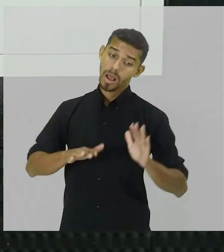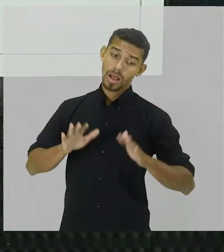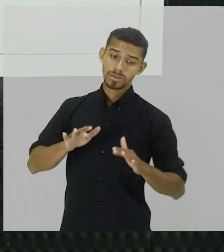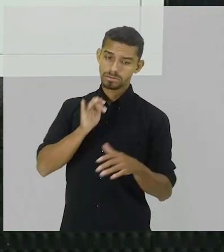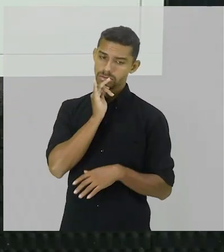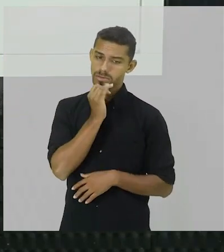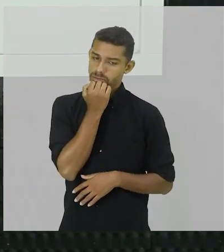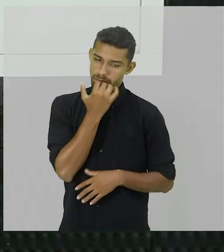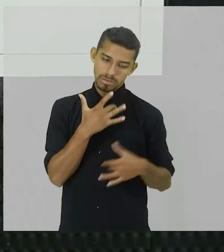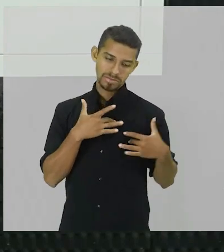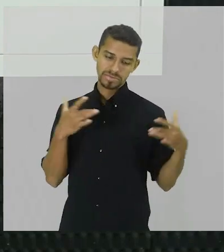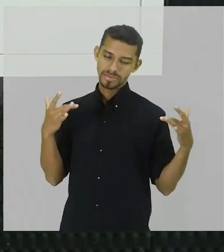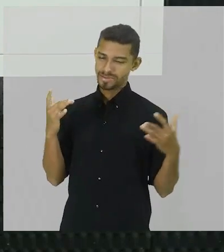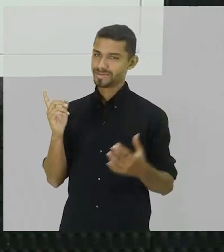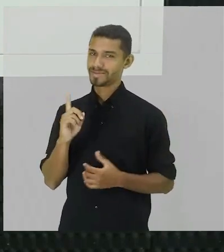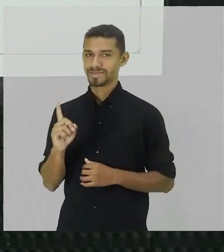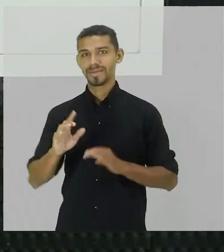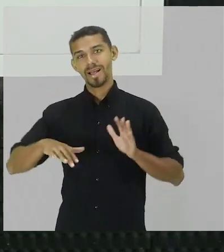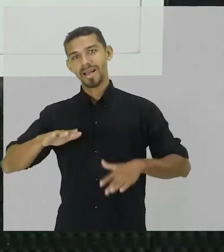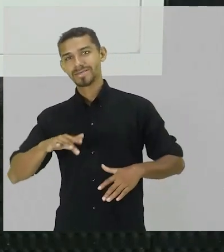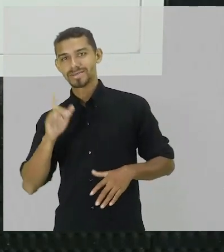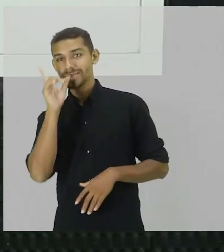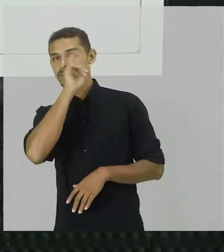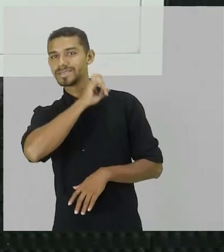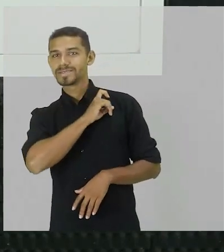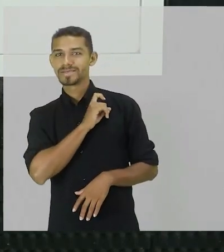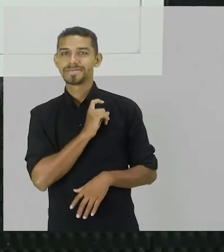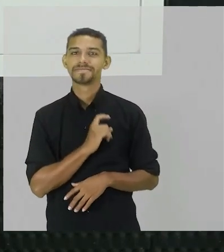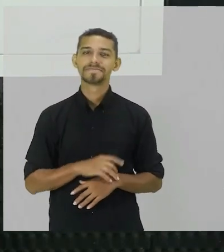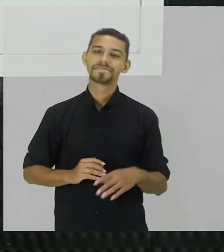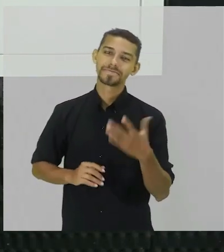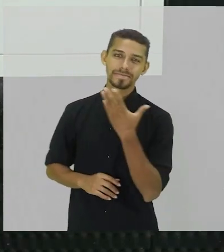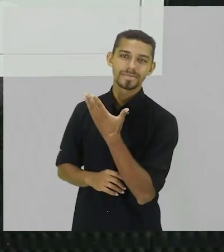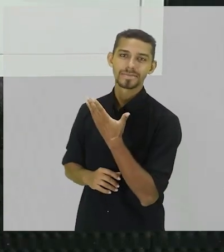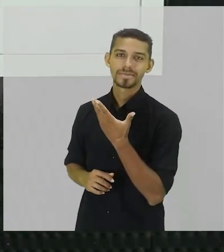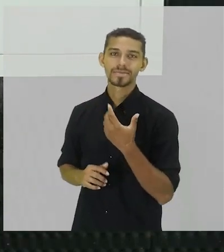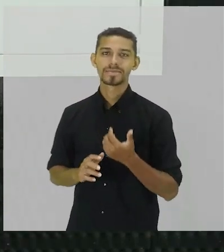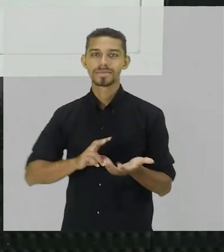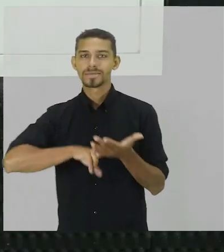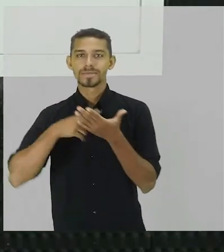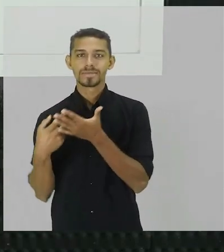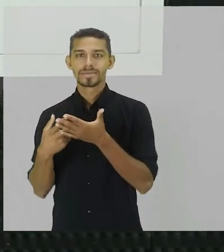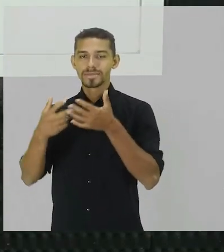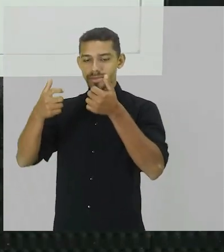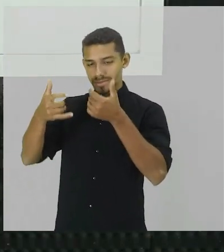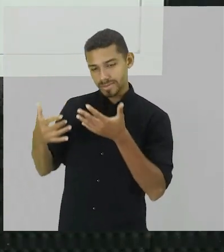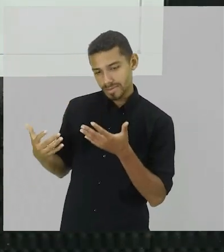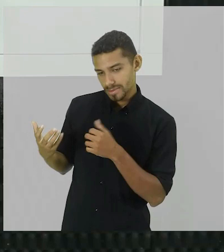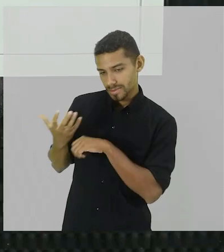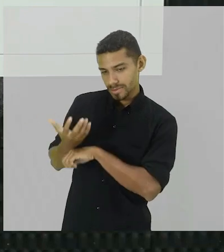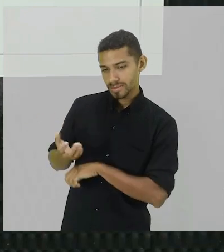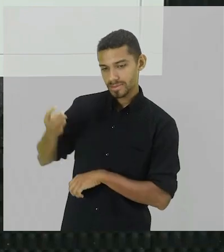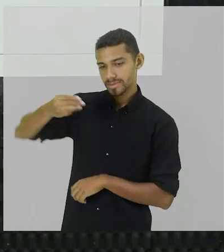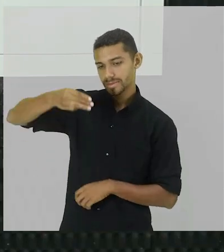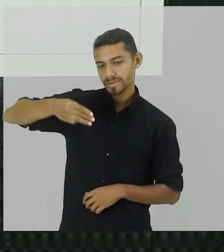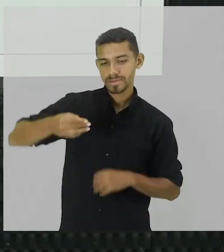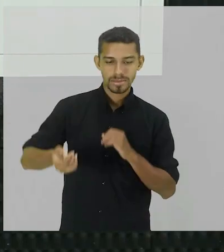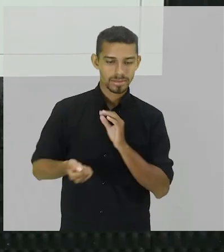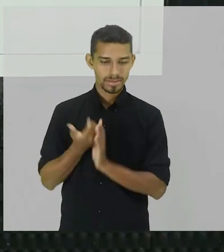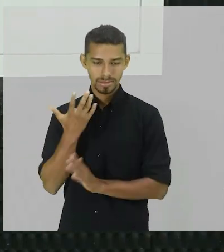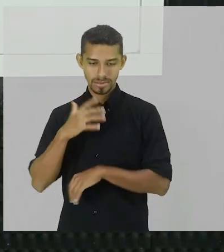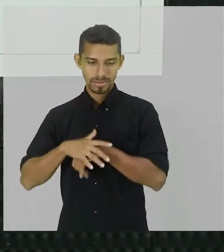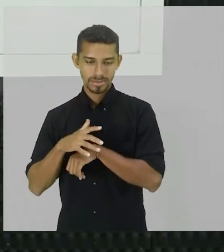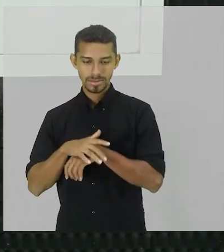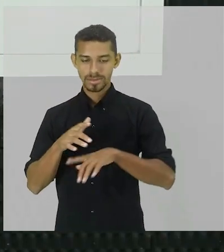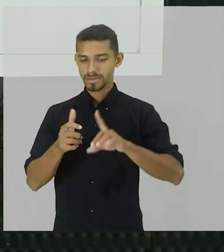são tão bonzinhos assim, mas ele falou. Só traduziu o que ele disse para uma linguagem matemática de expressão, você tem isso